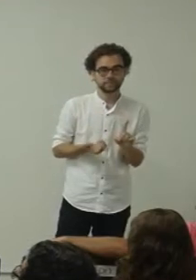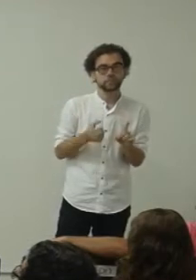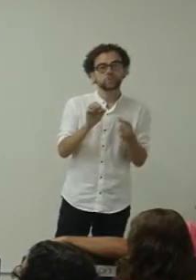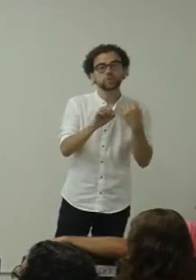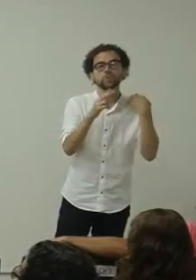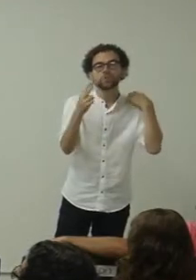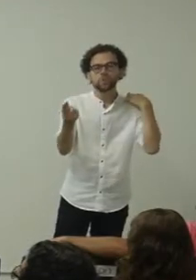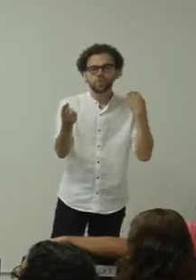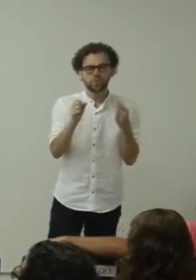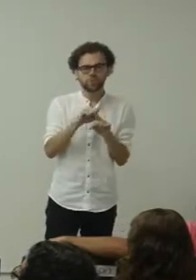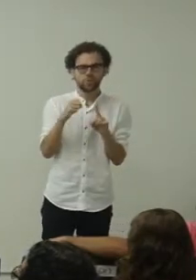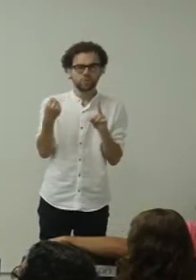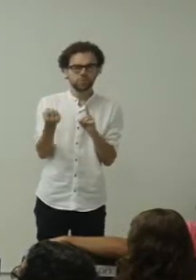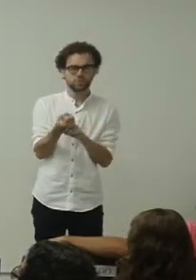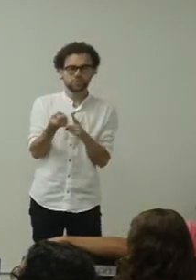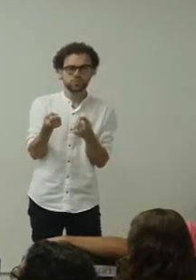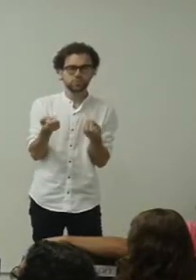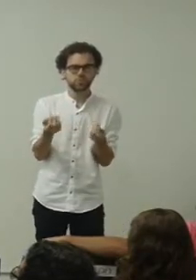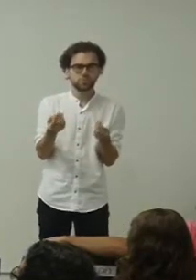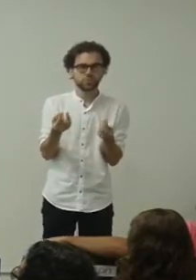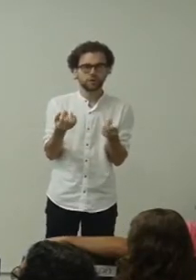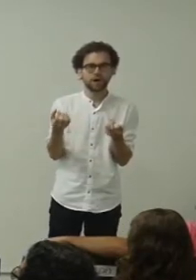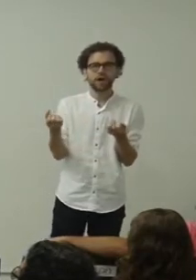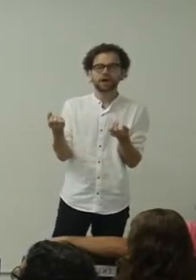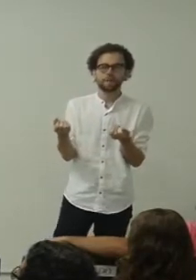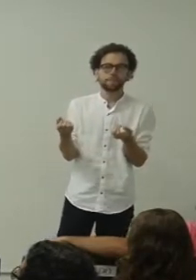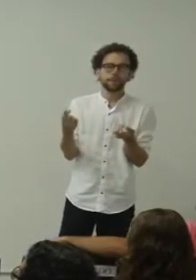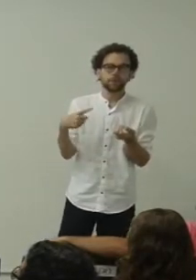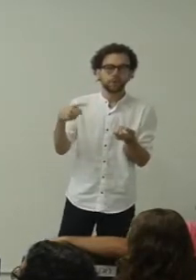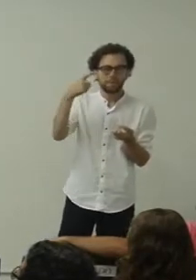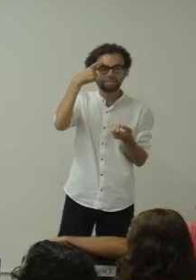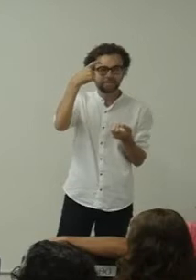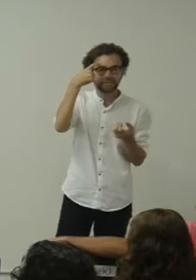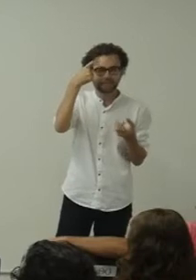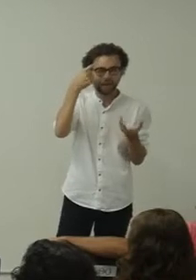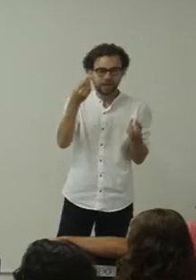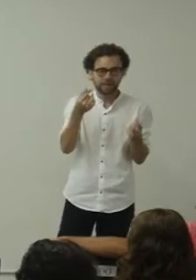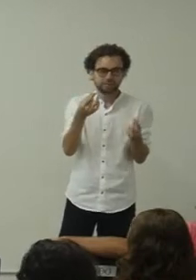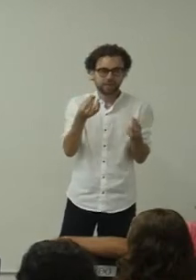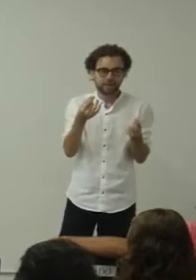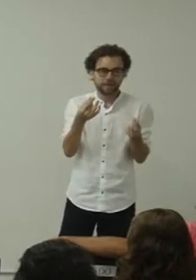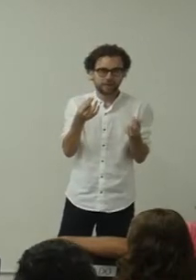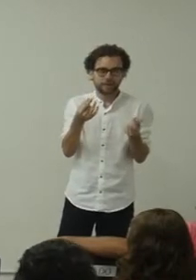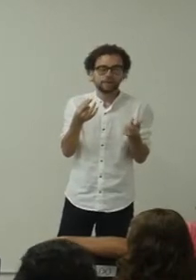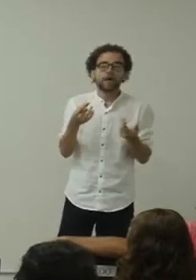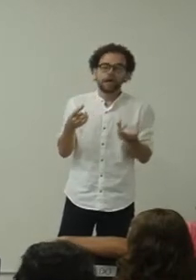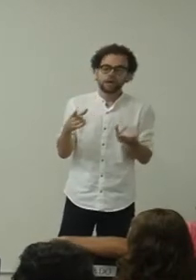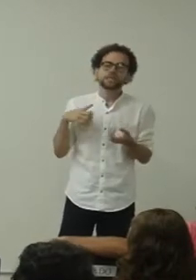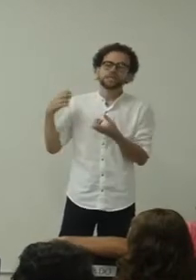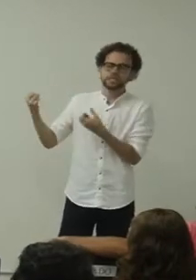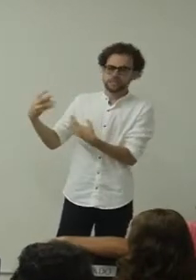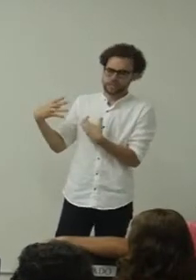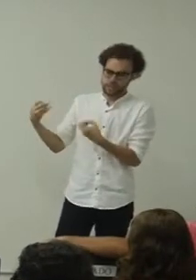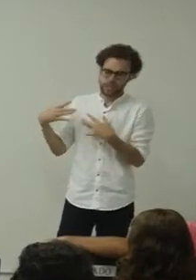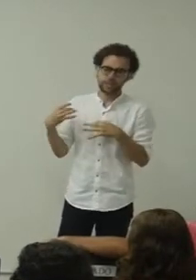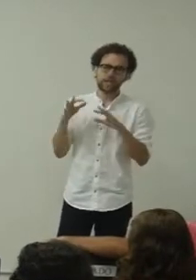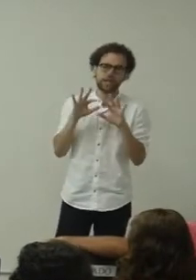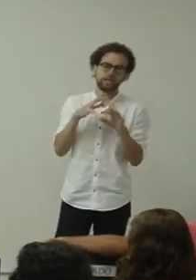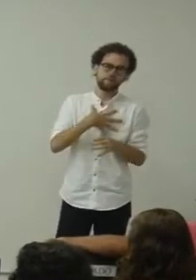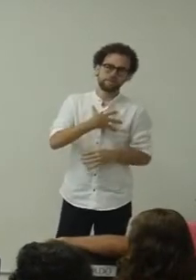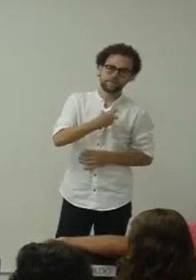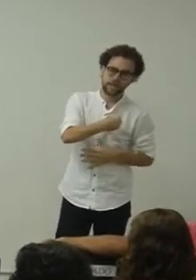Ou a sociedade não ensina que nós somos, então, vamos pensar a grosso modo, né? Vamos ter os filhos,